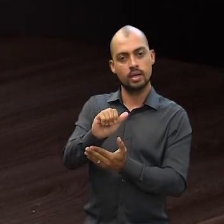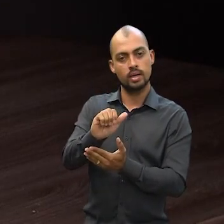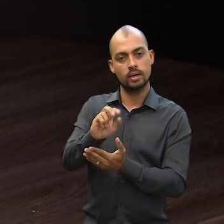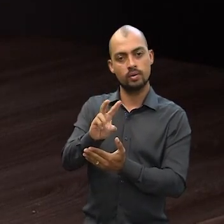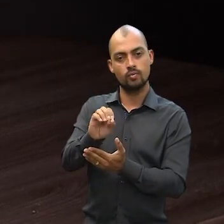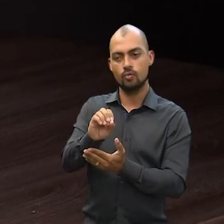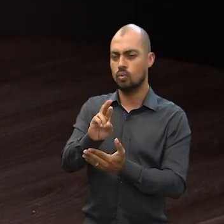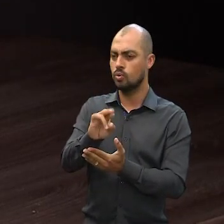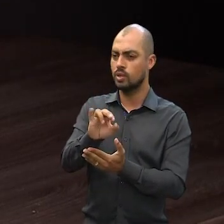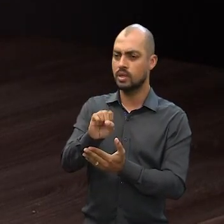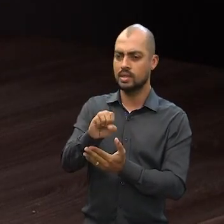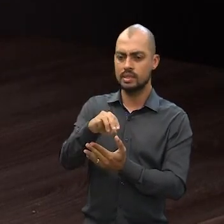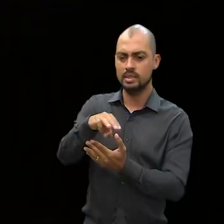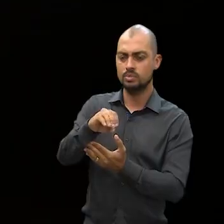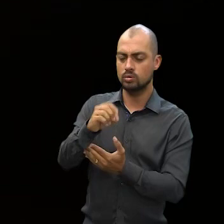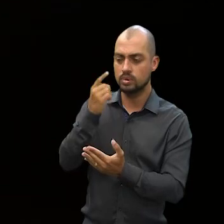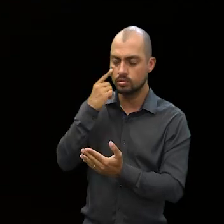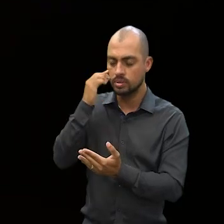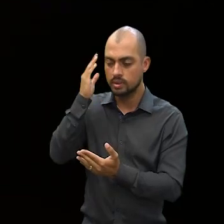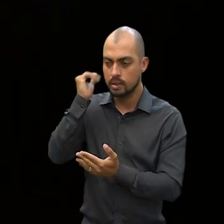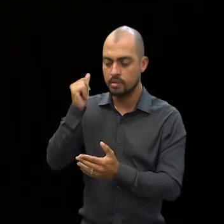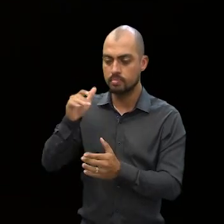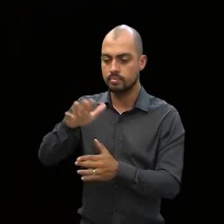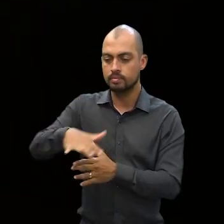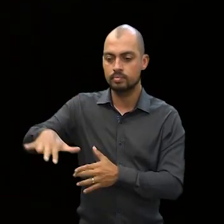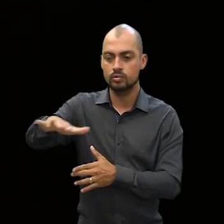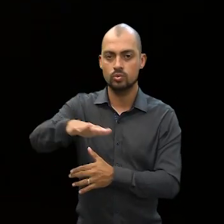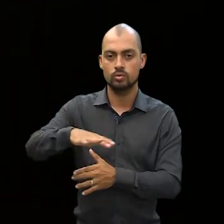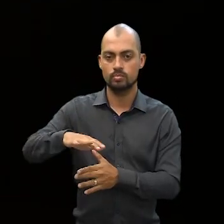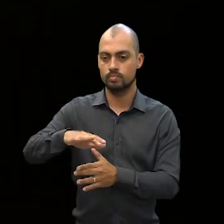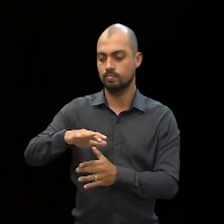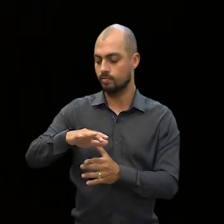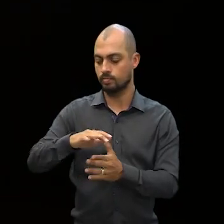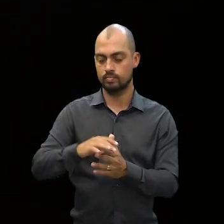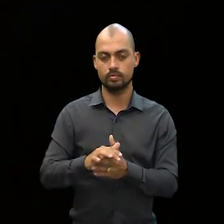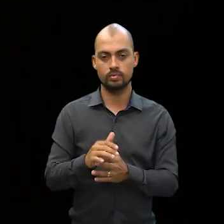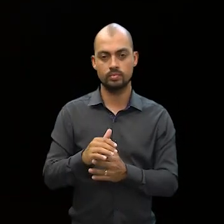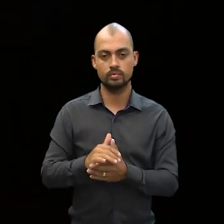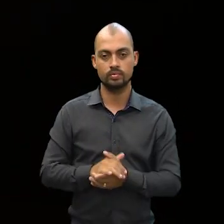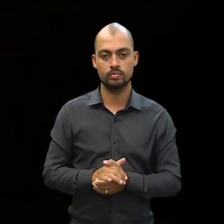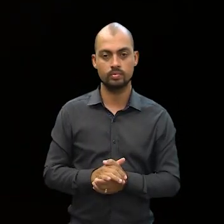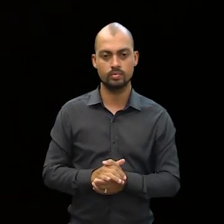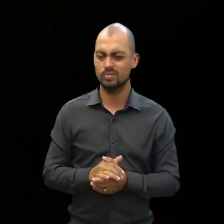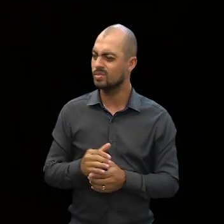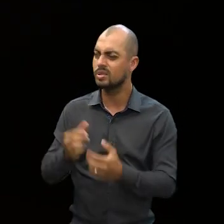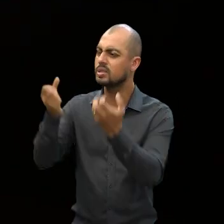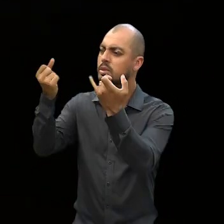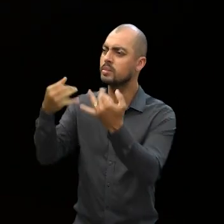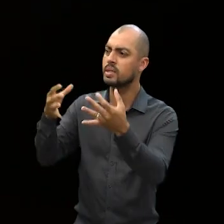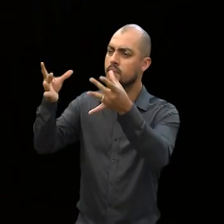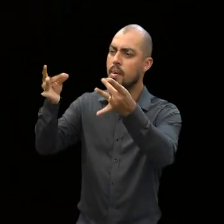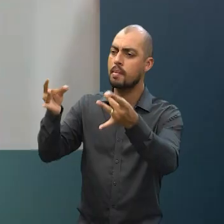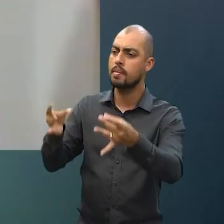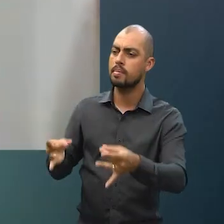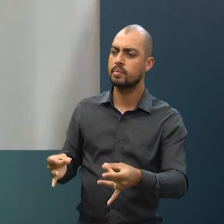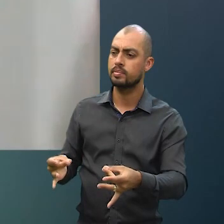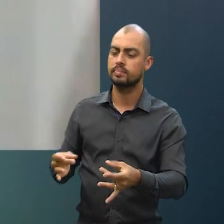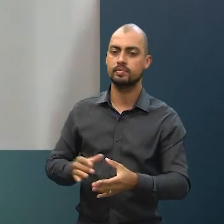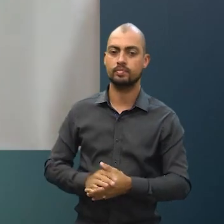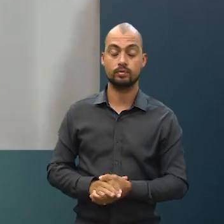comércio local. Detalhe isso para a gente. Bom, então isso também foi um